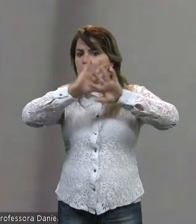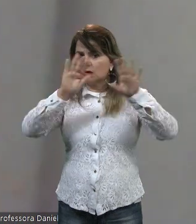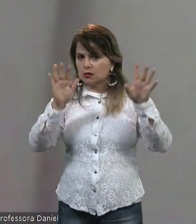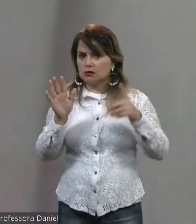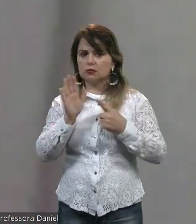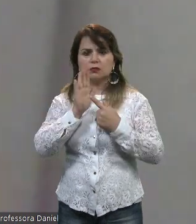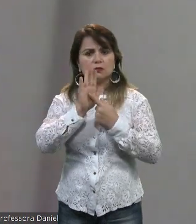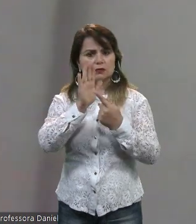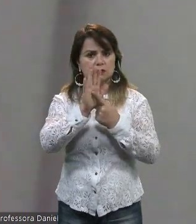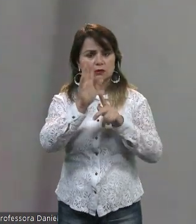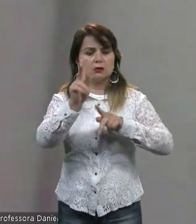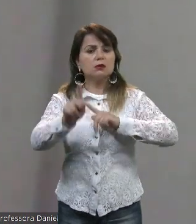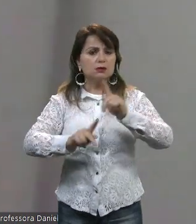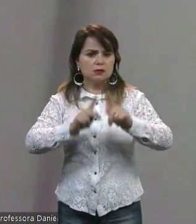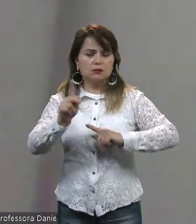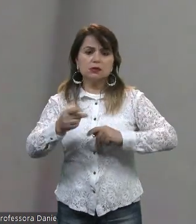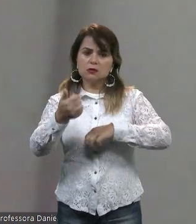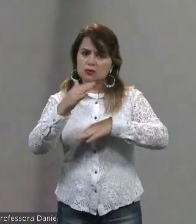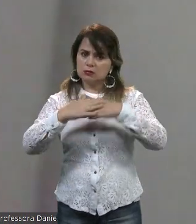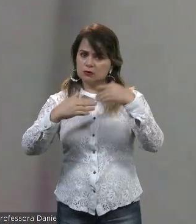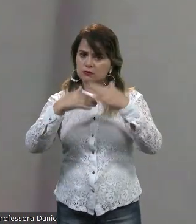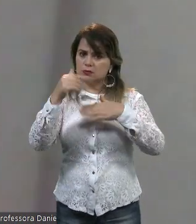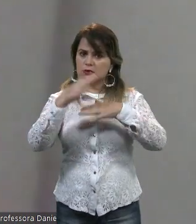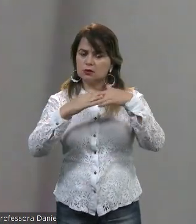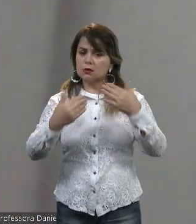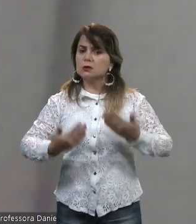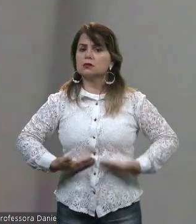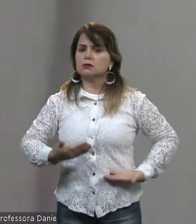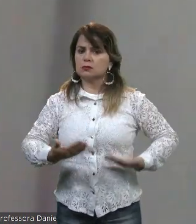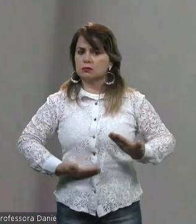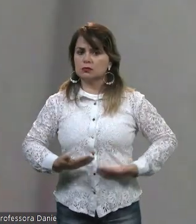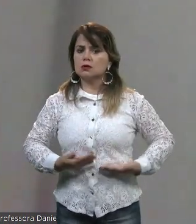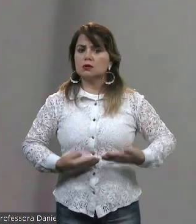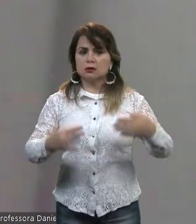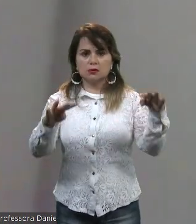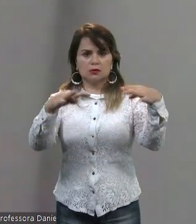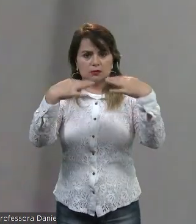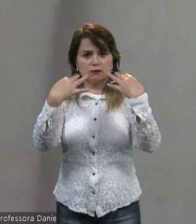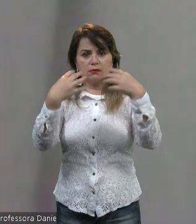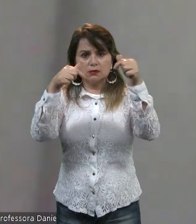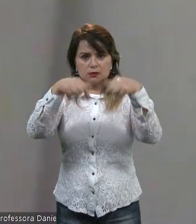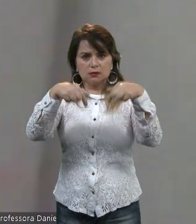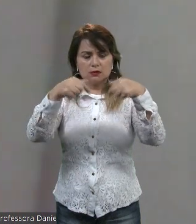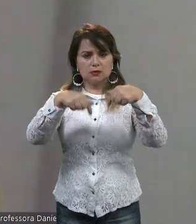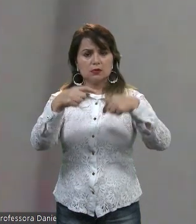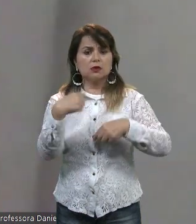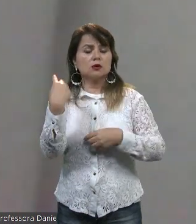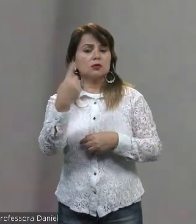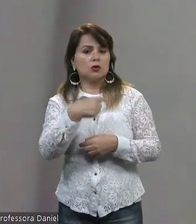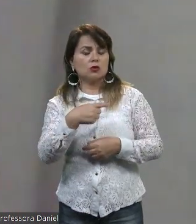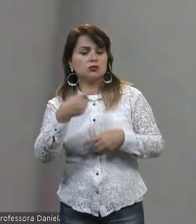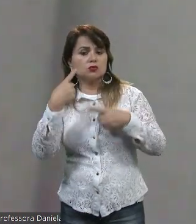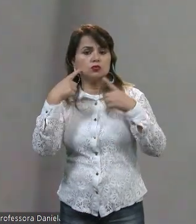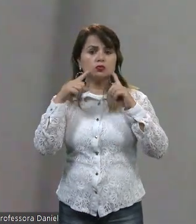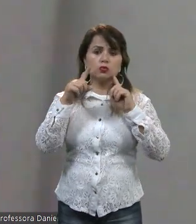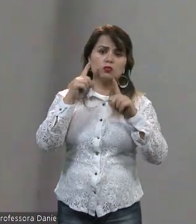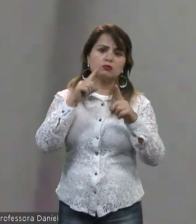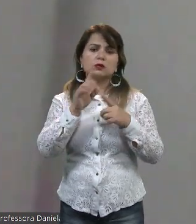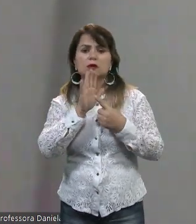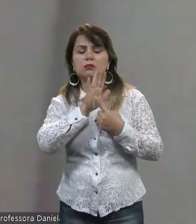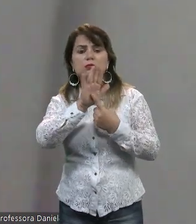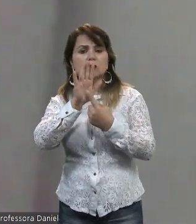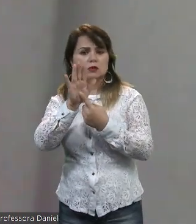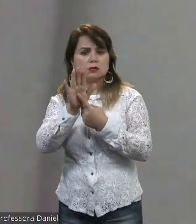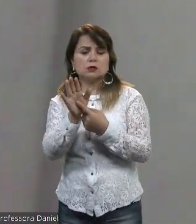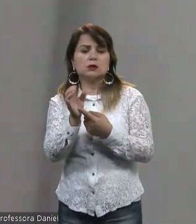nos assistindo, principalmente servidores, que eu tenho certeza que deve ter muito, e para que a gente tire essas dúvidas. Se não for votado hoje, se tiver